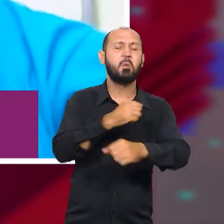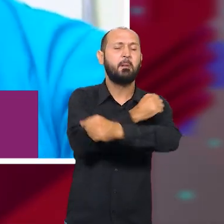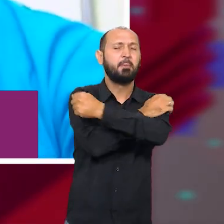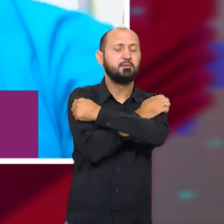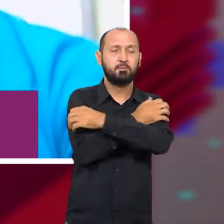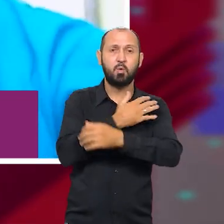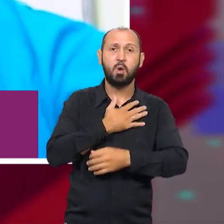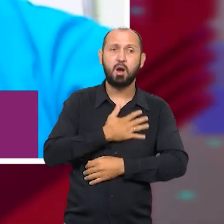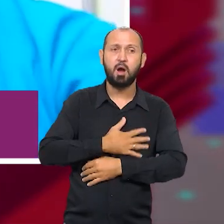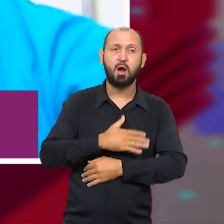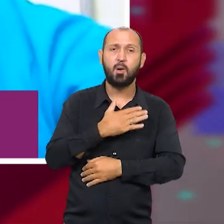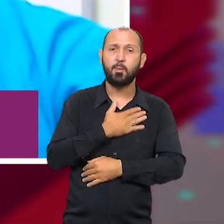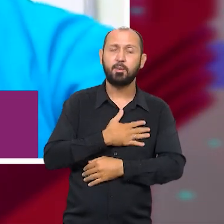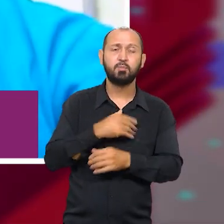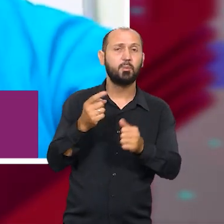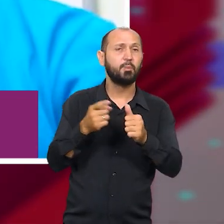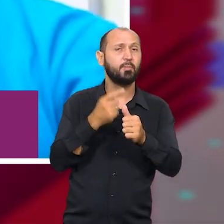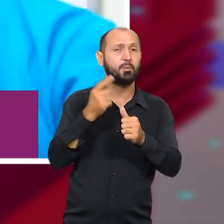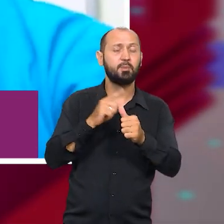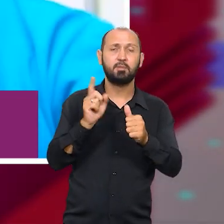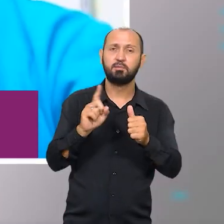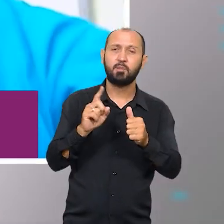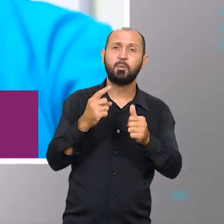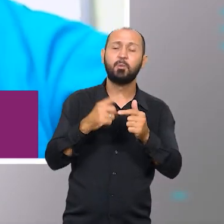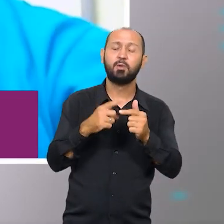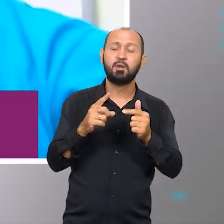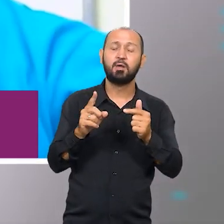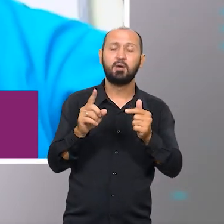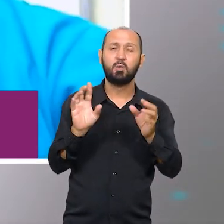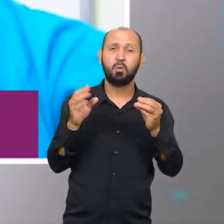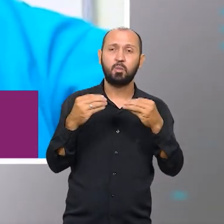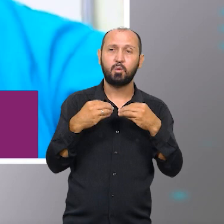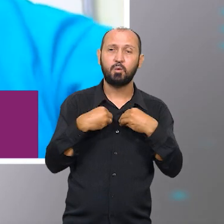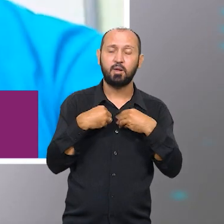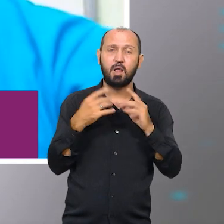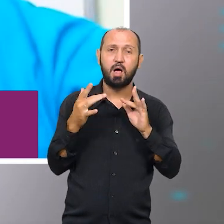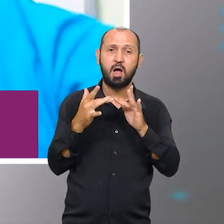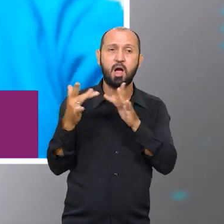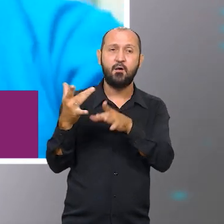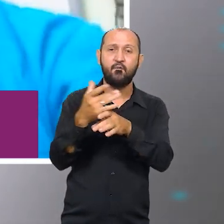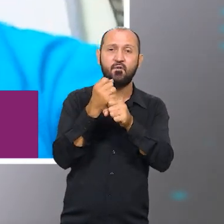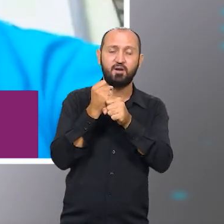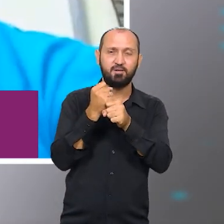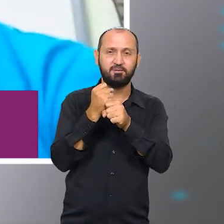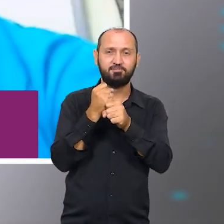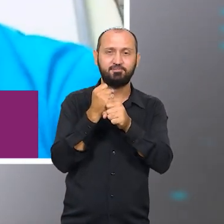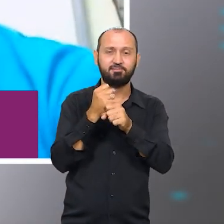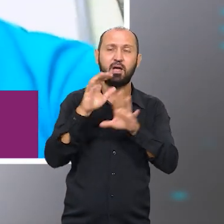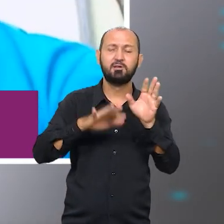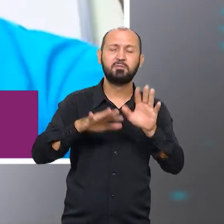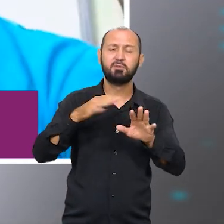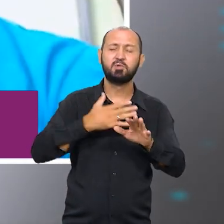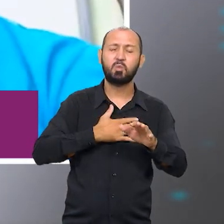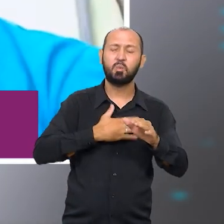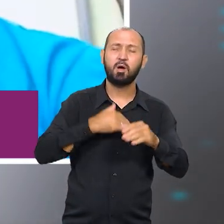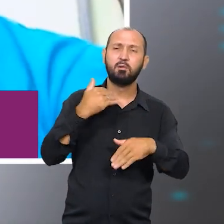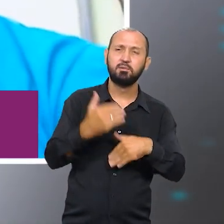Calma. No primeiro dia, talvez não, porque o autista é vínculo. No outro dia, quem sabe? Tenta,